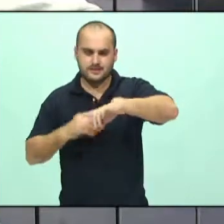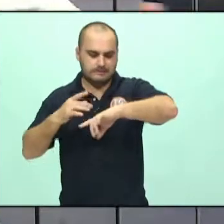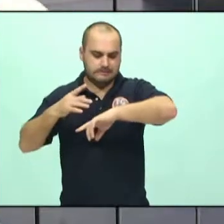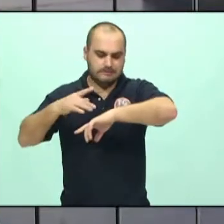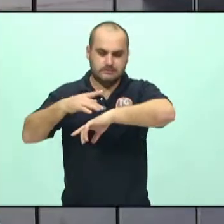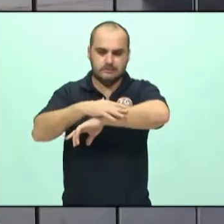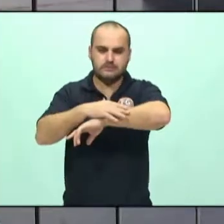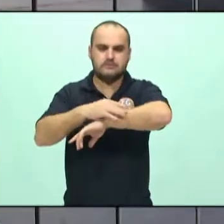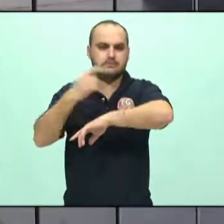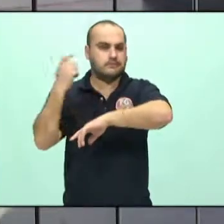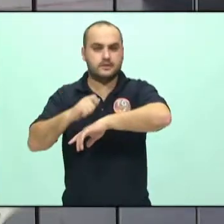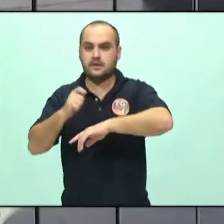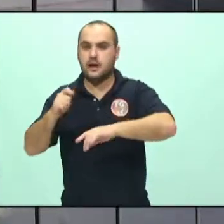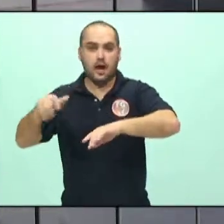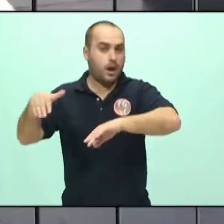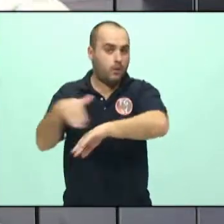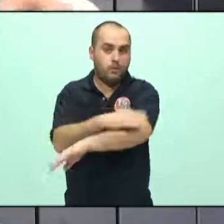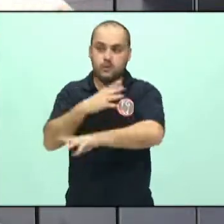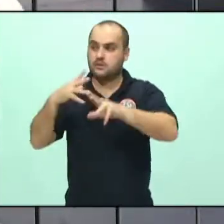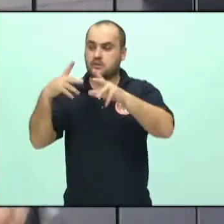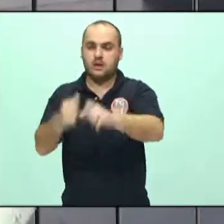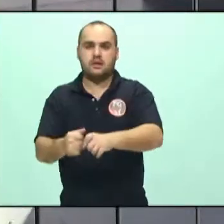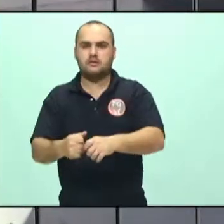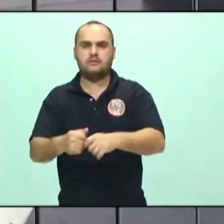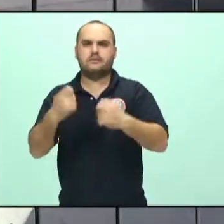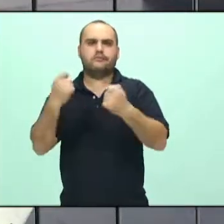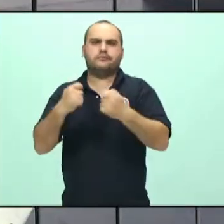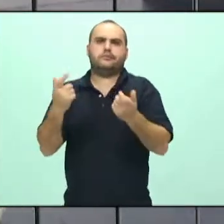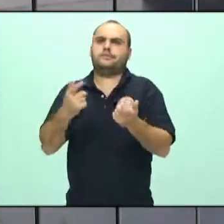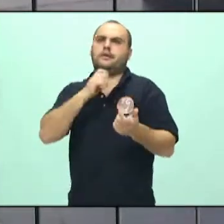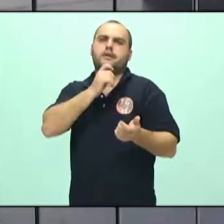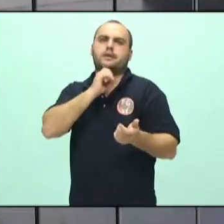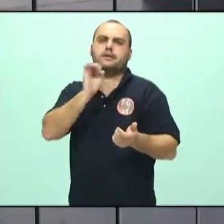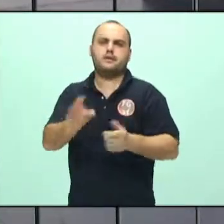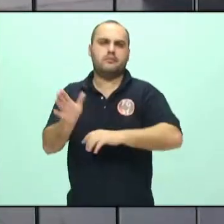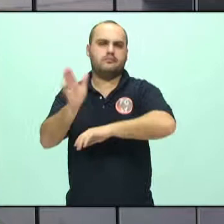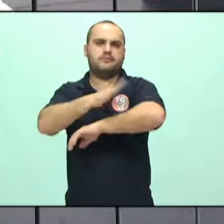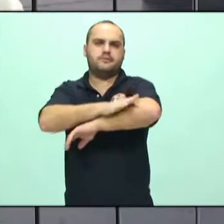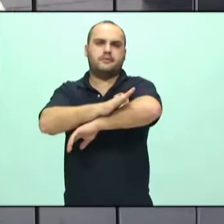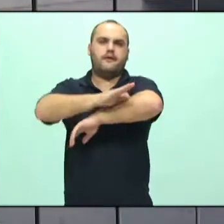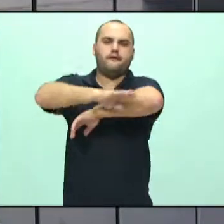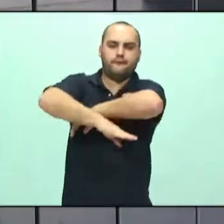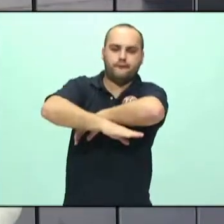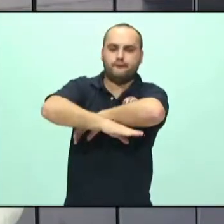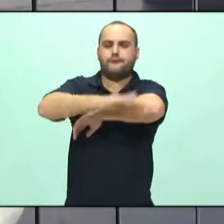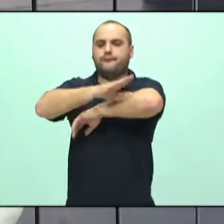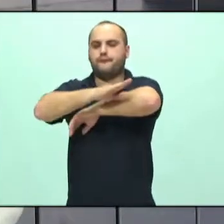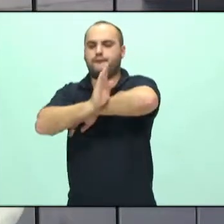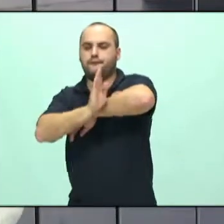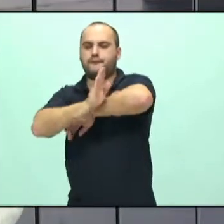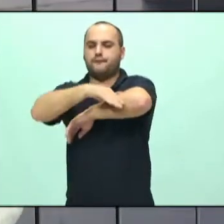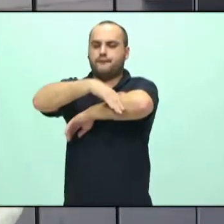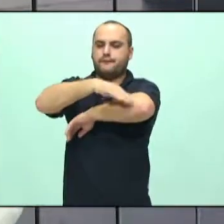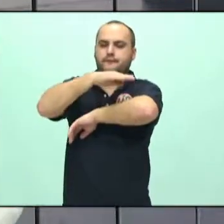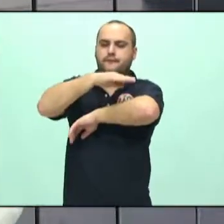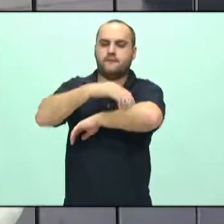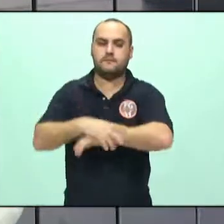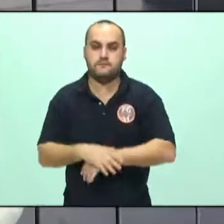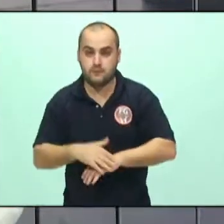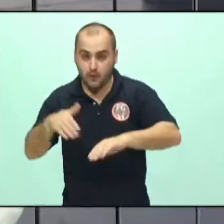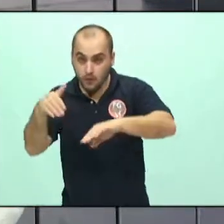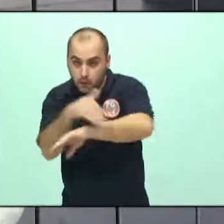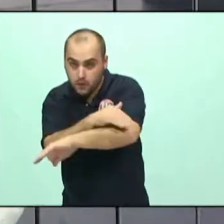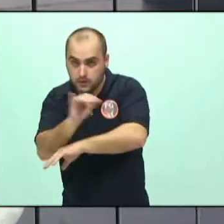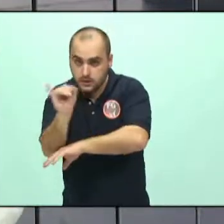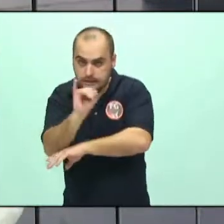a rede, a rua tinha que ser refeita. Não adianta você fazer só a emenda. A emenda cede, afunda, fica torta. Você vê, as ruas de Itajaí,